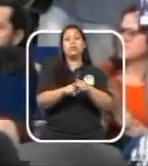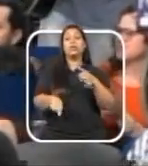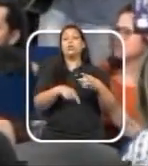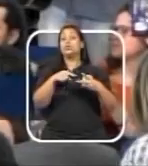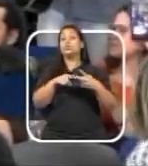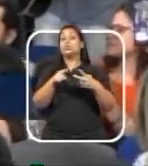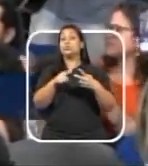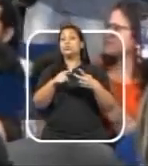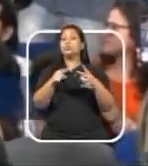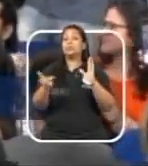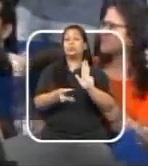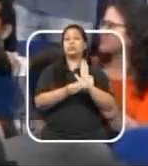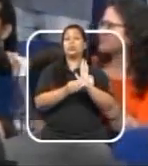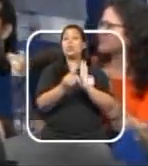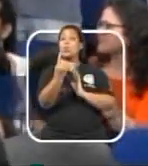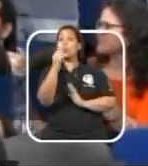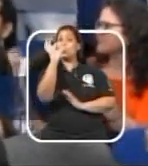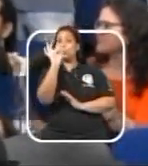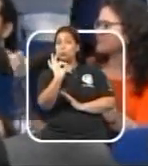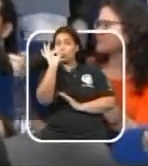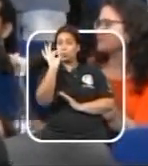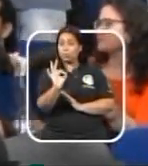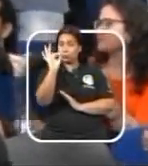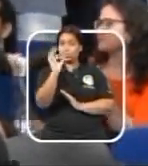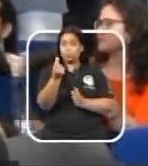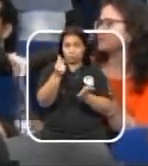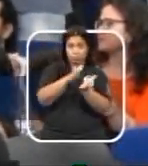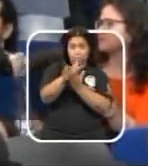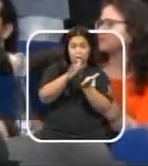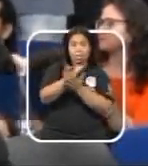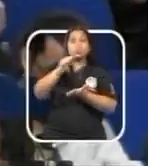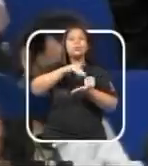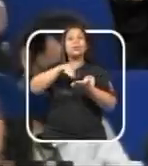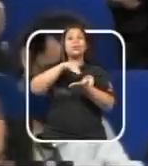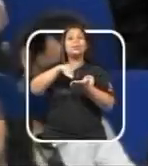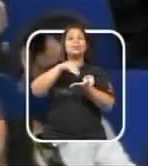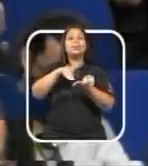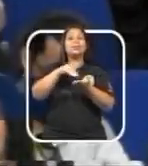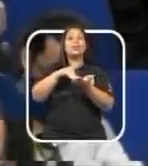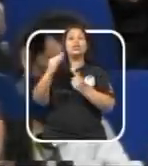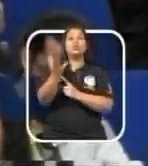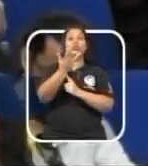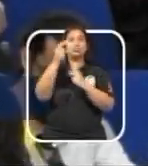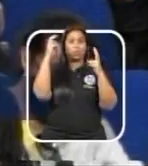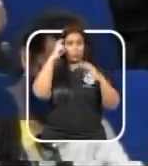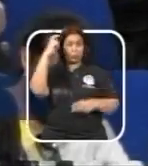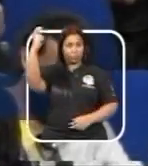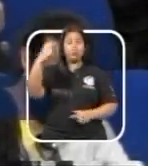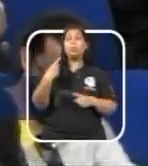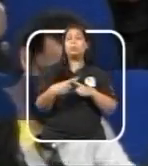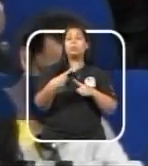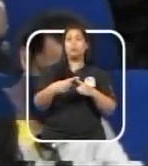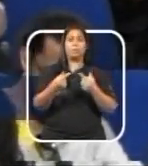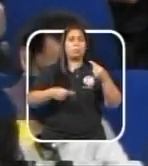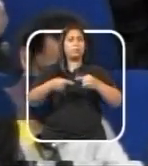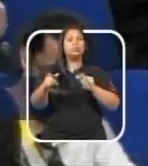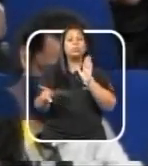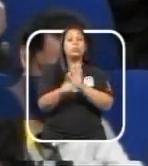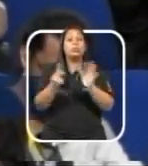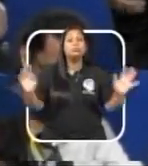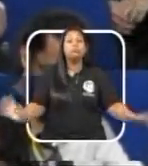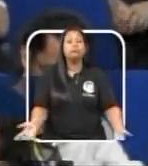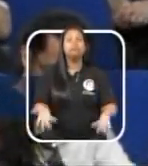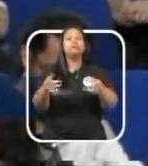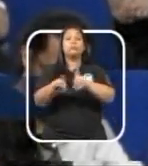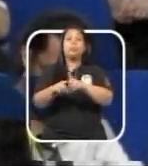determina investimento de no mínimo 1% do orçamento municipal na Secretaria de Cultura para implementação de políticas de incentivo